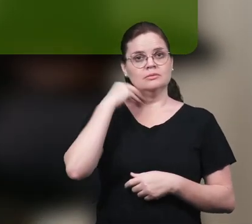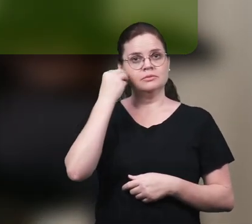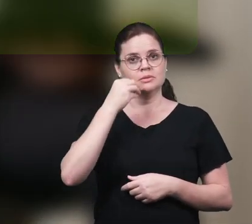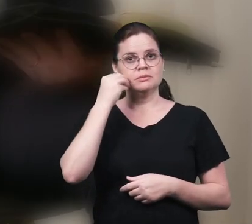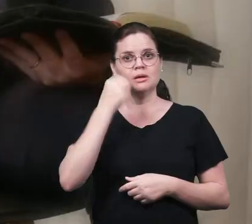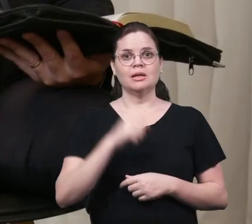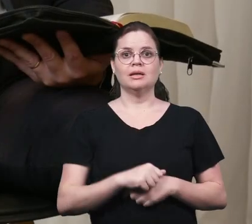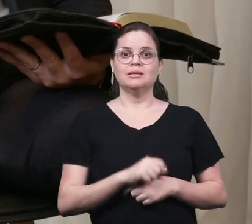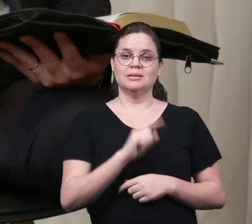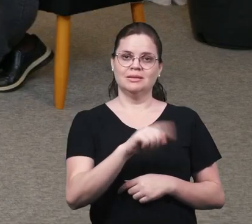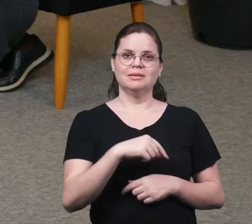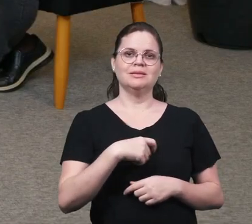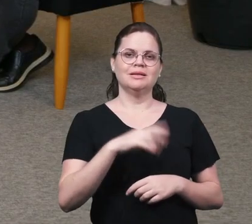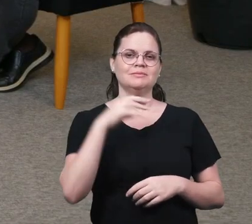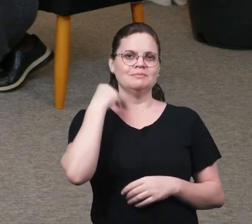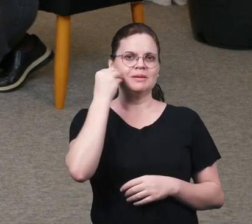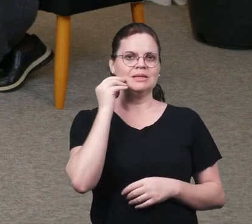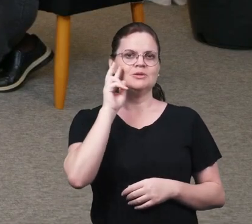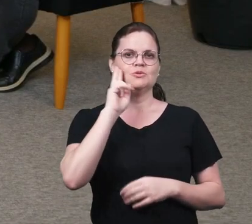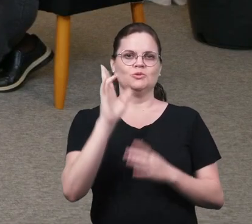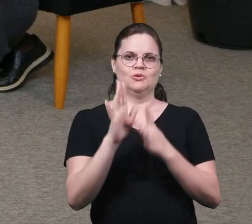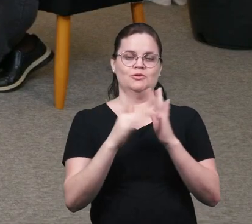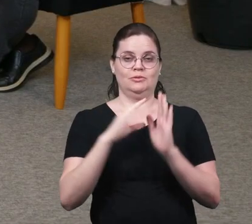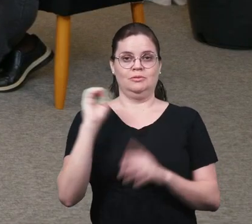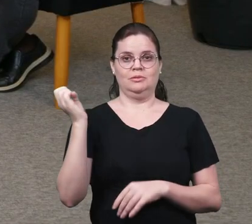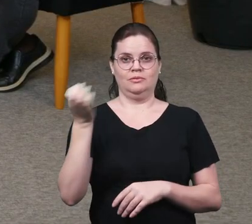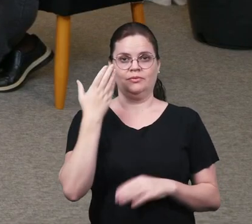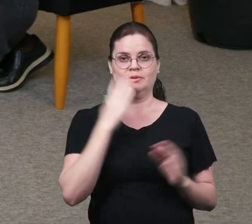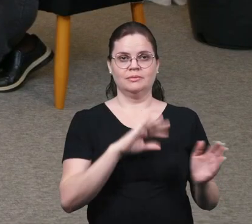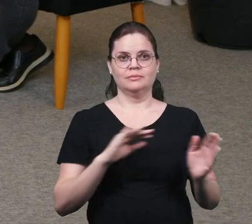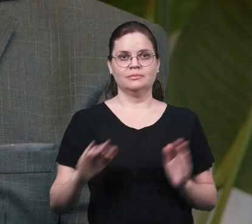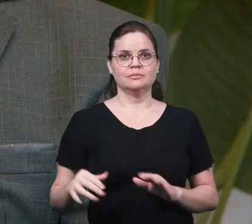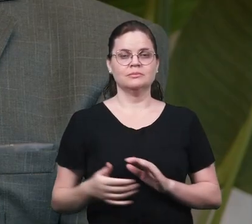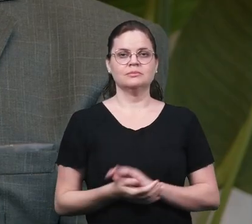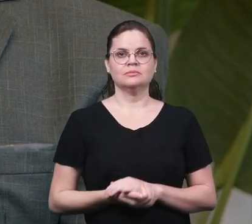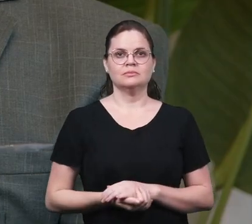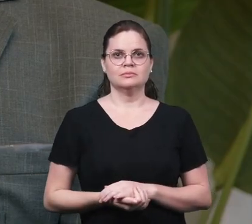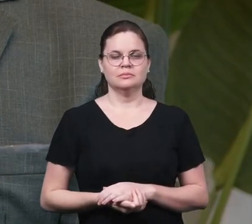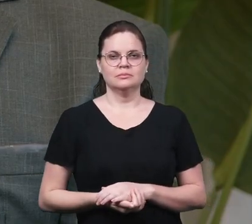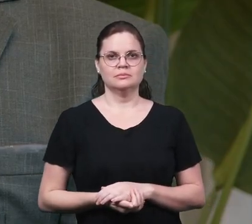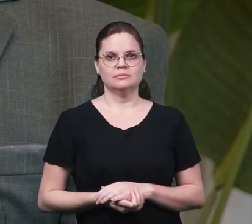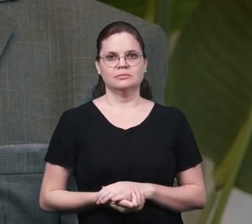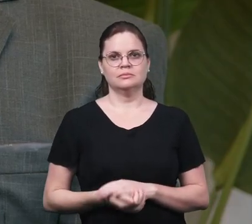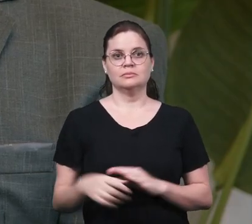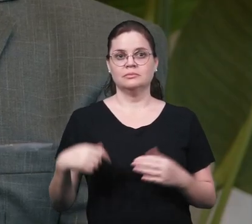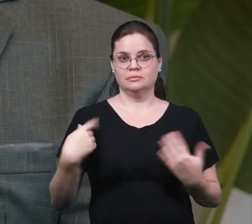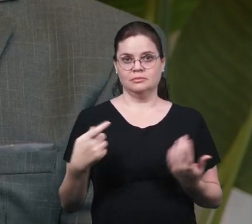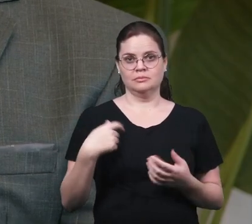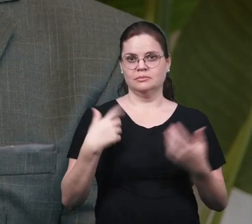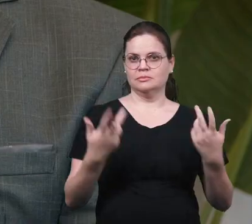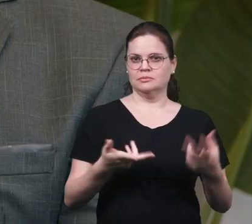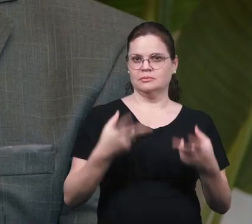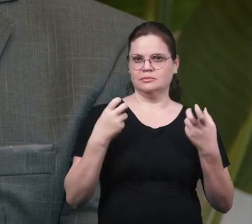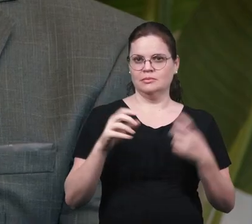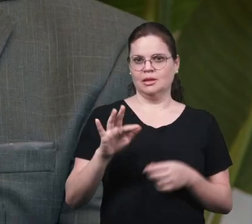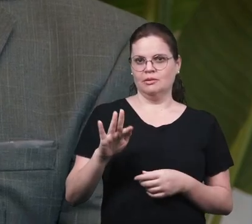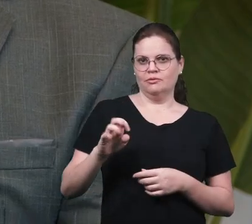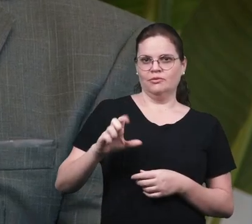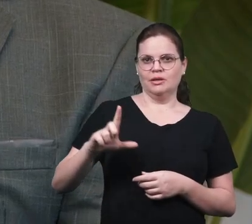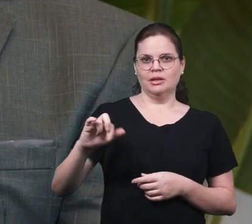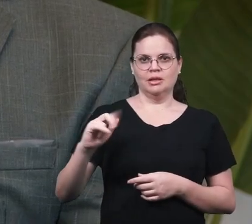viu Jesus ressurreto. Aleluia. Então você perceba bem que Filipe é muito usado,